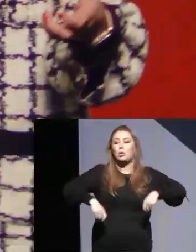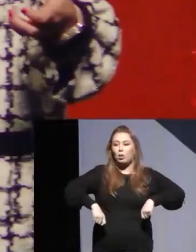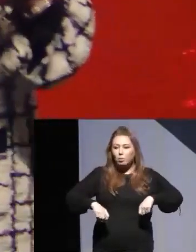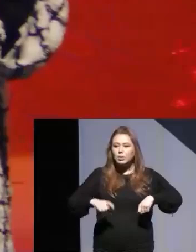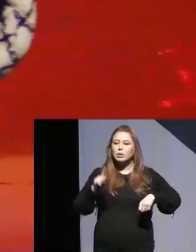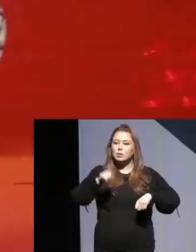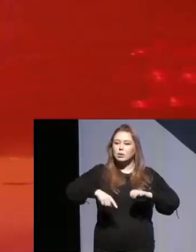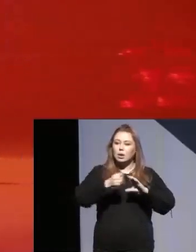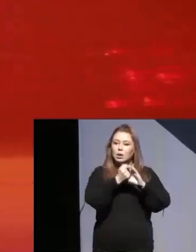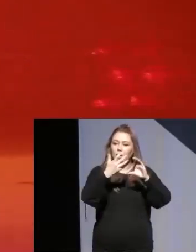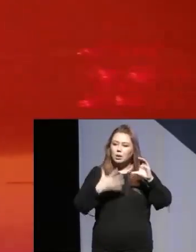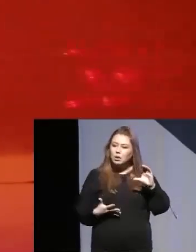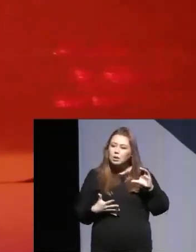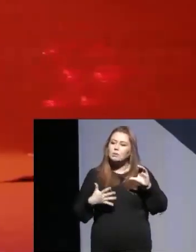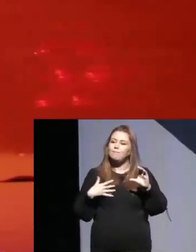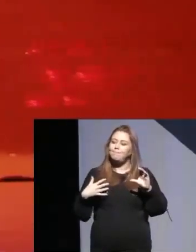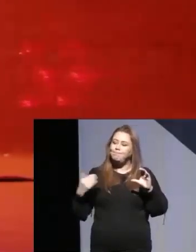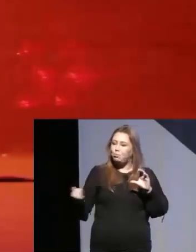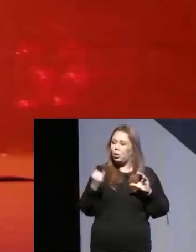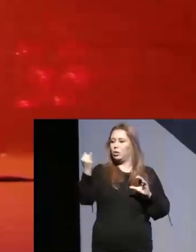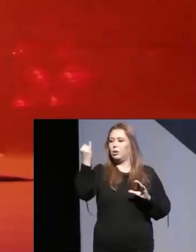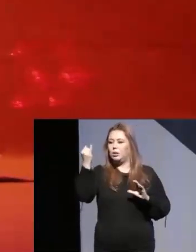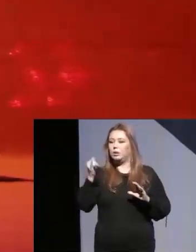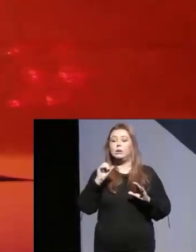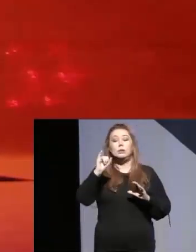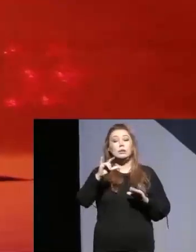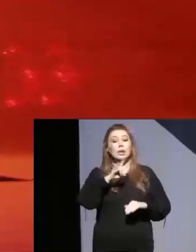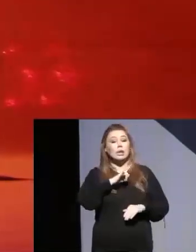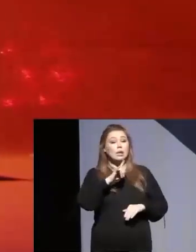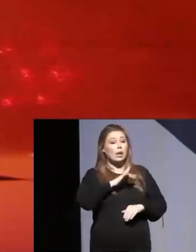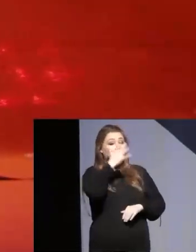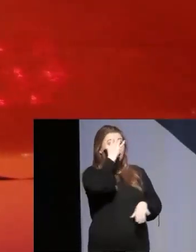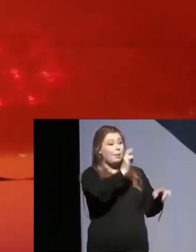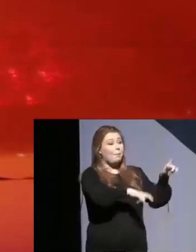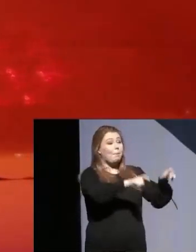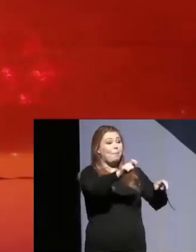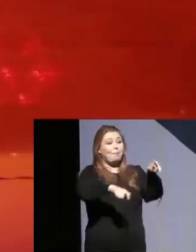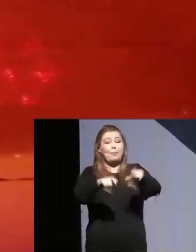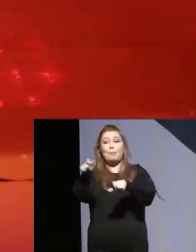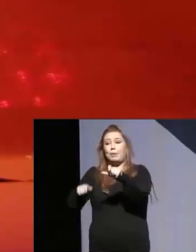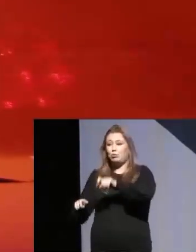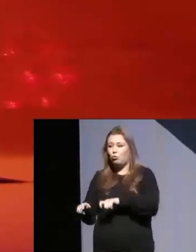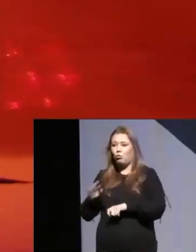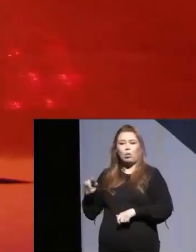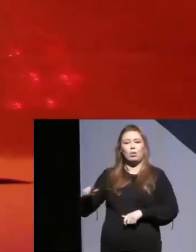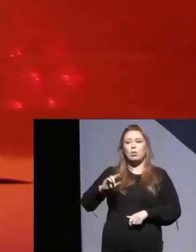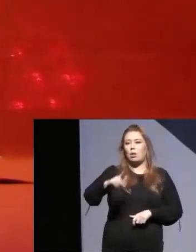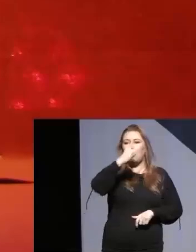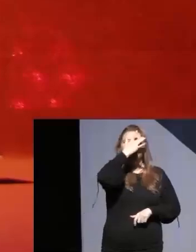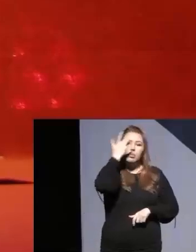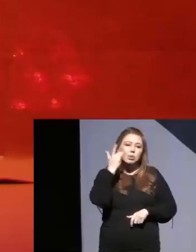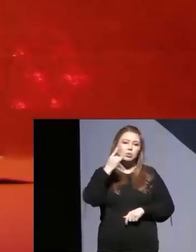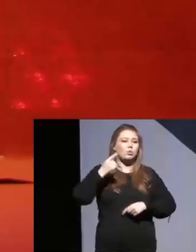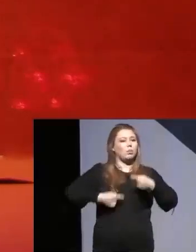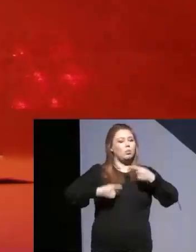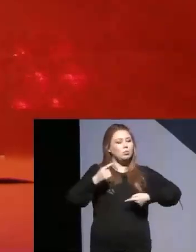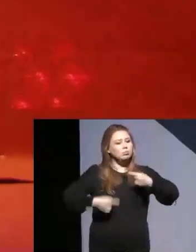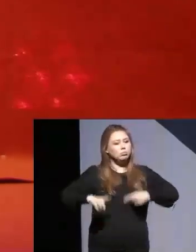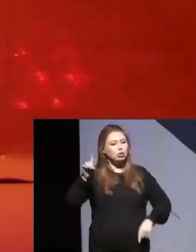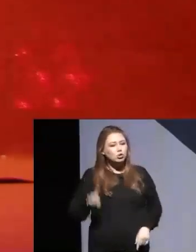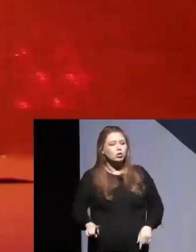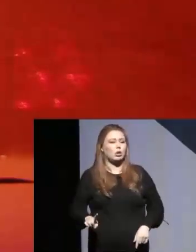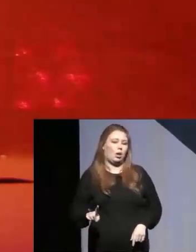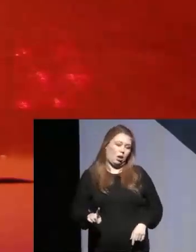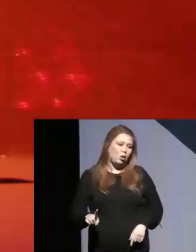como características essenciais, e se isso estará na mão de pessoas, e não das pessoas políticas de direito público, de